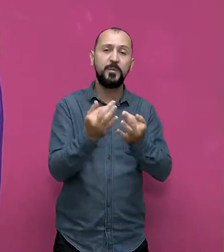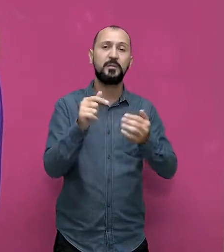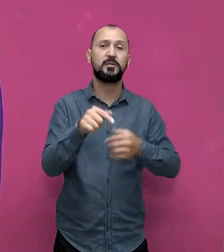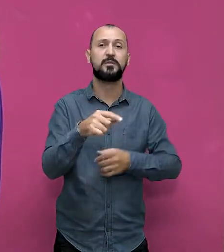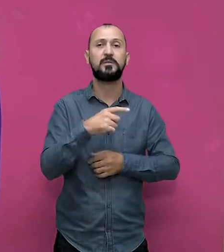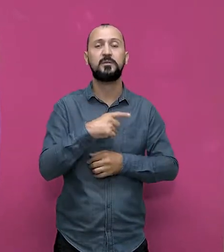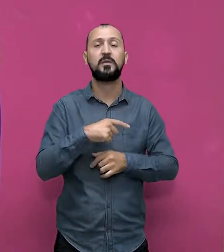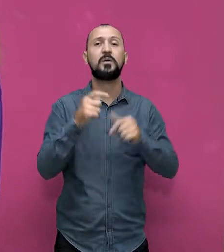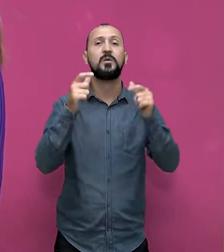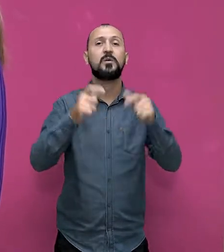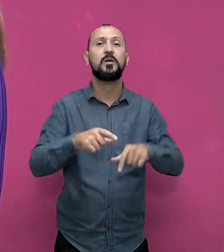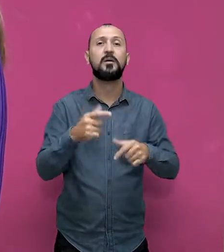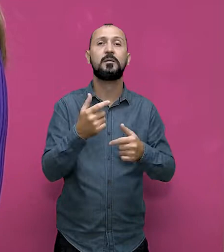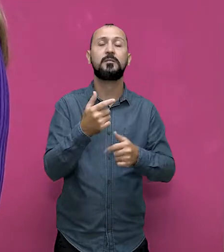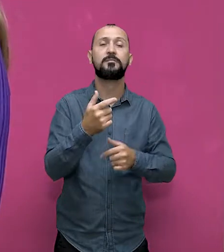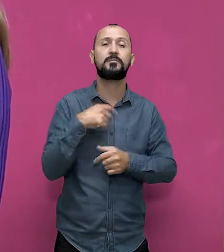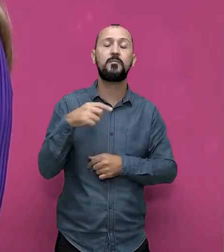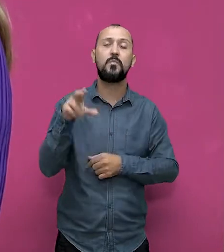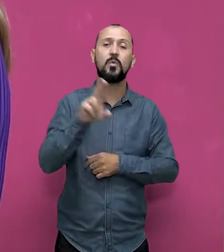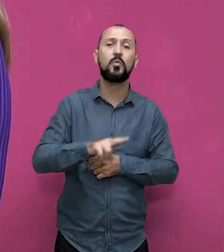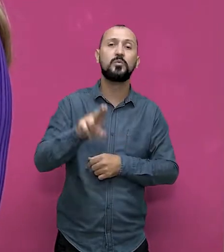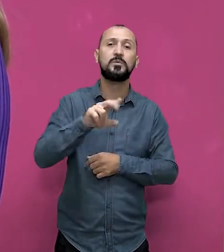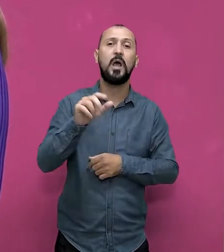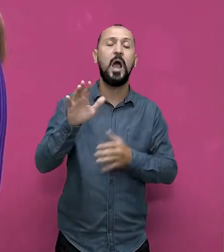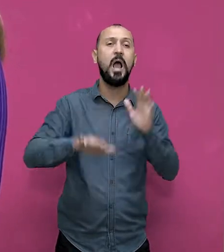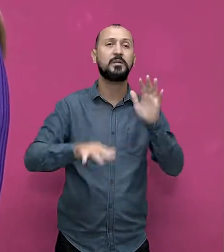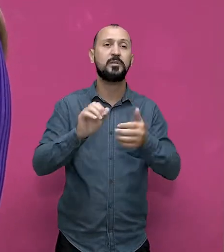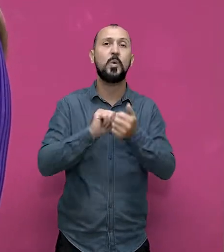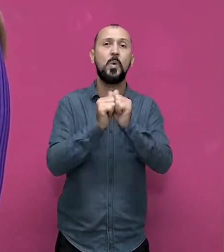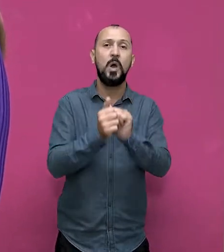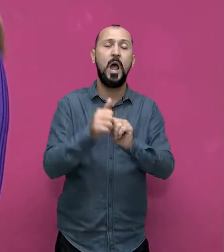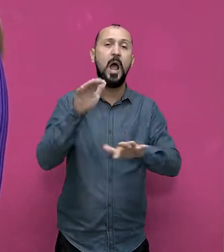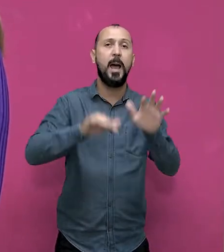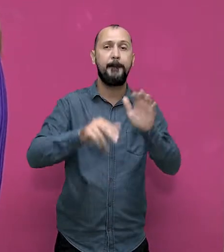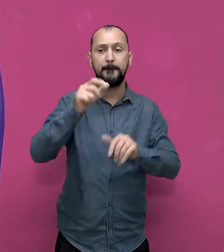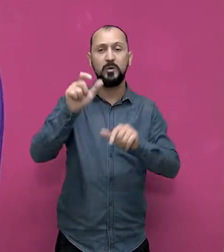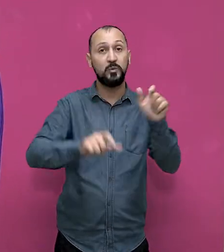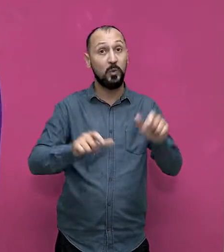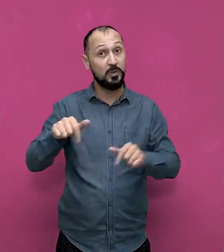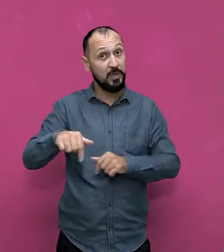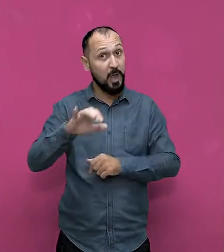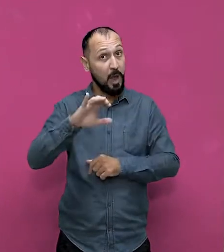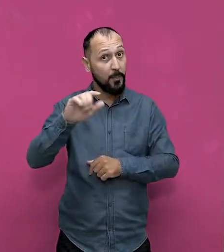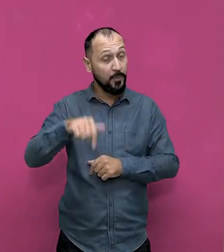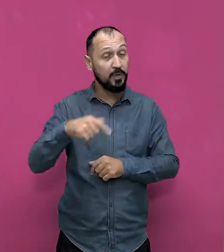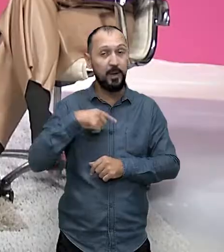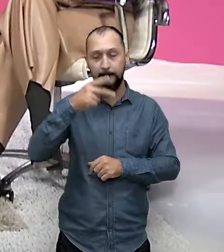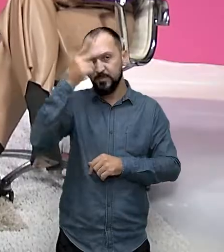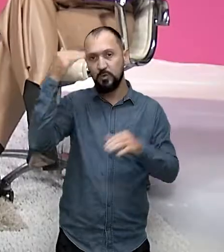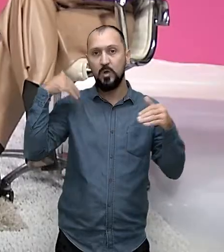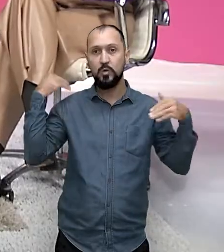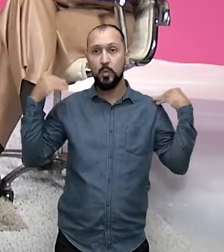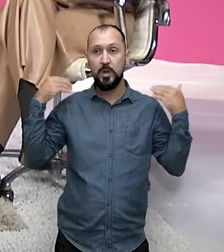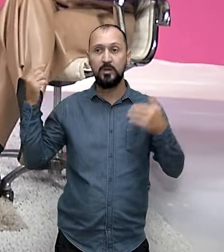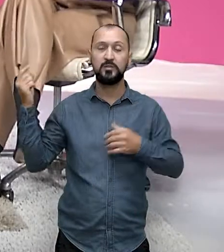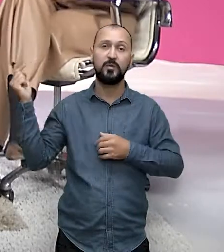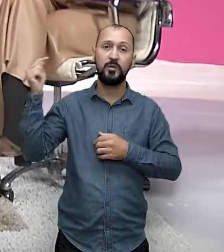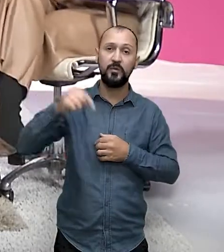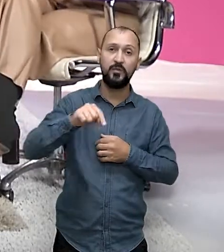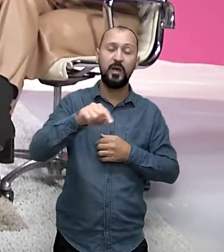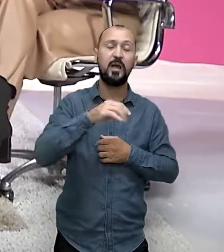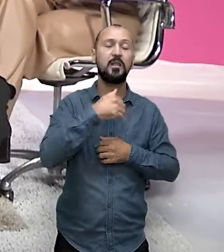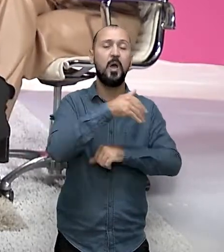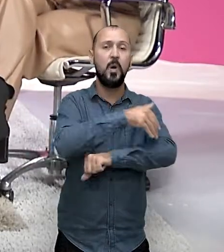família, onde ela virou também um espaço para novos usos, inclusive de lazer. Muitas pessoas hoje em Campo Grande, ou turistas que vêm de